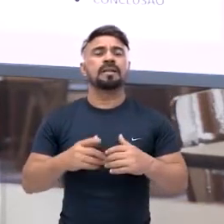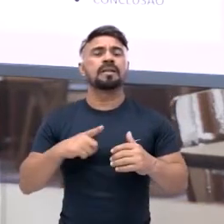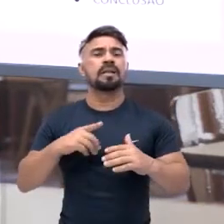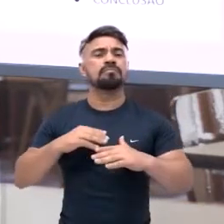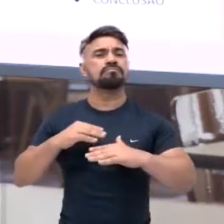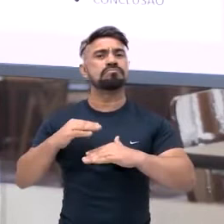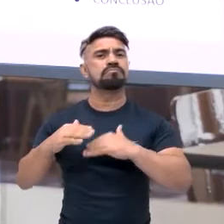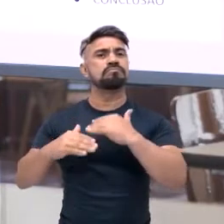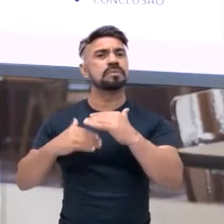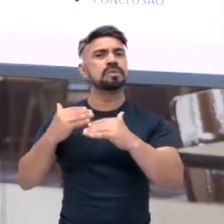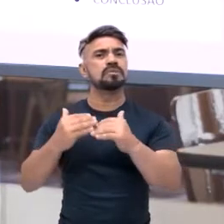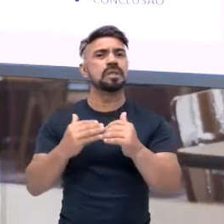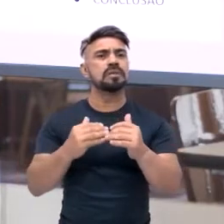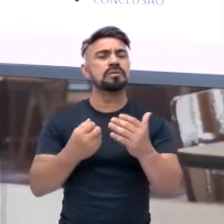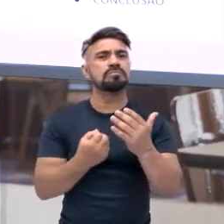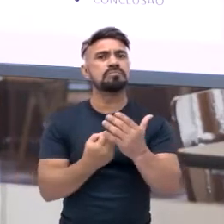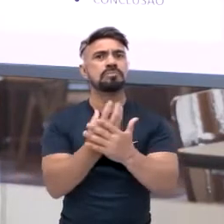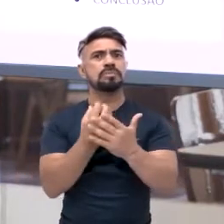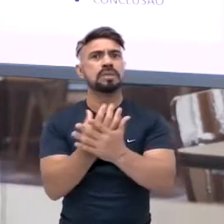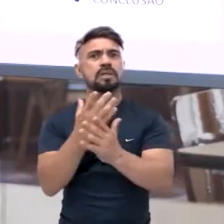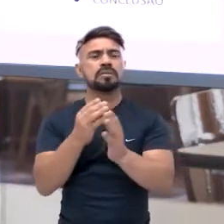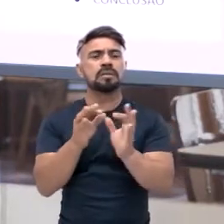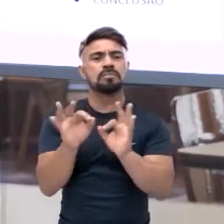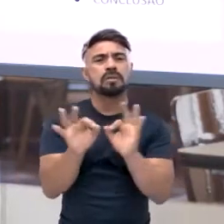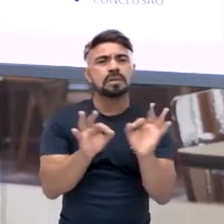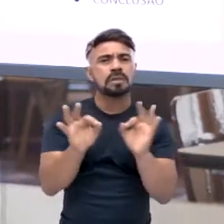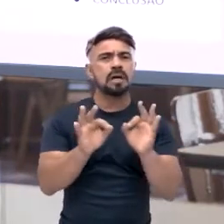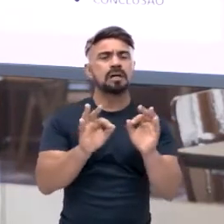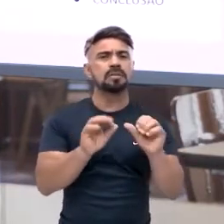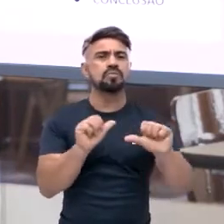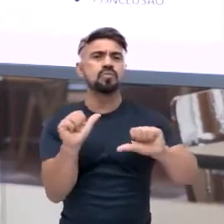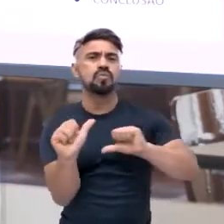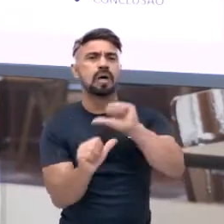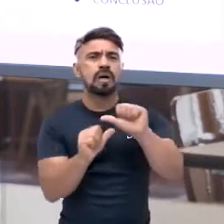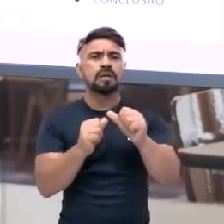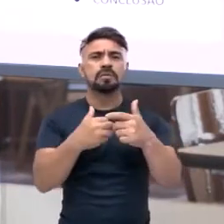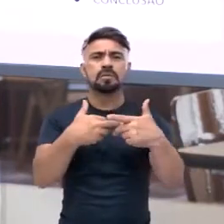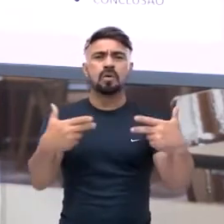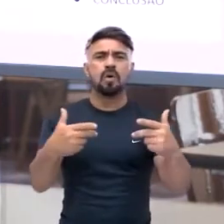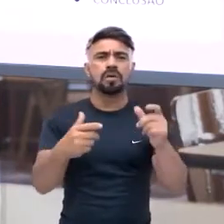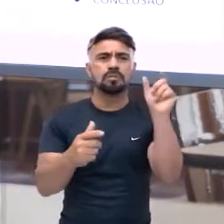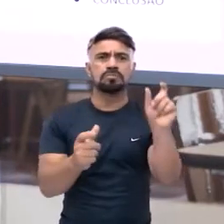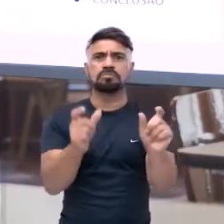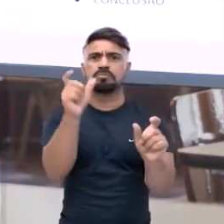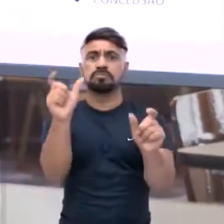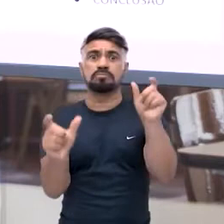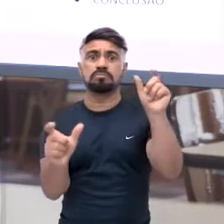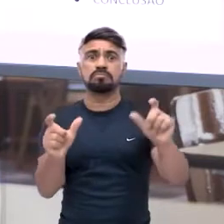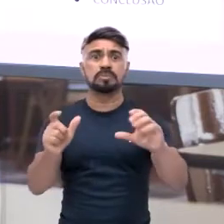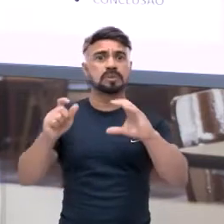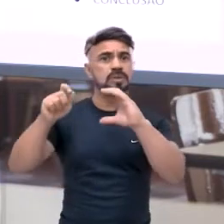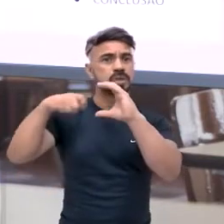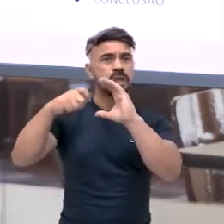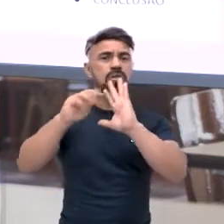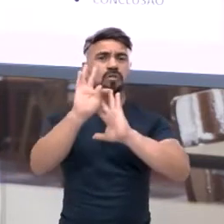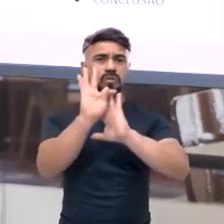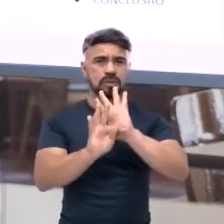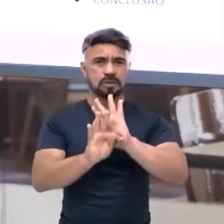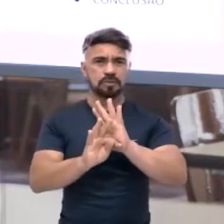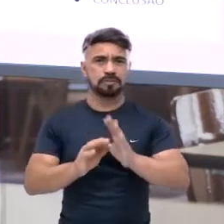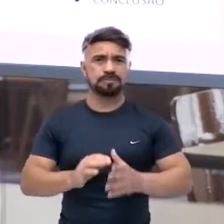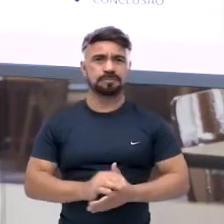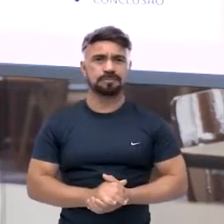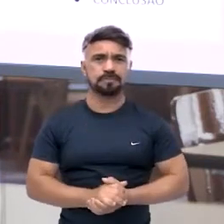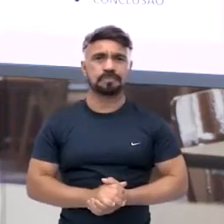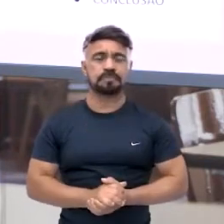para ir construindo os personagens, para ir modificando algumas coisas no decorrer das ações do